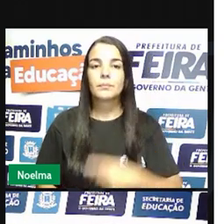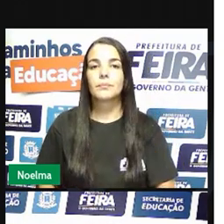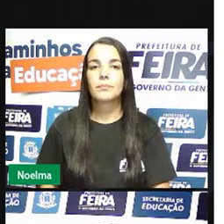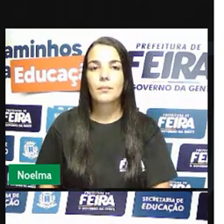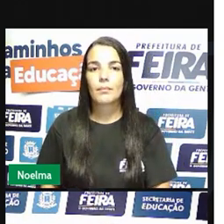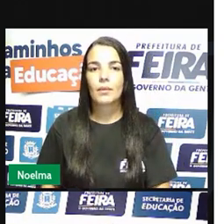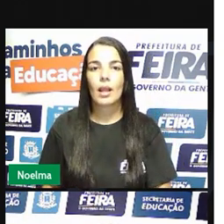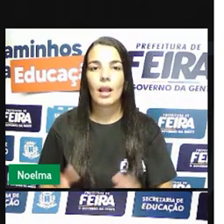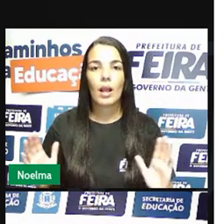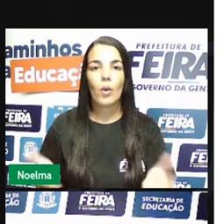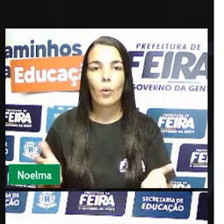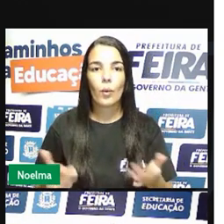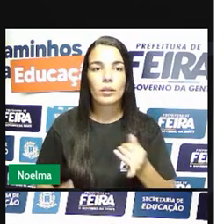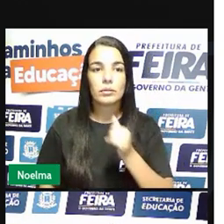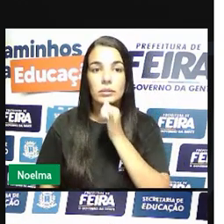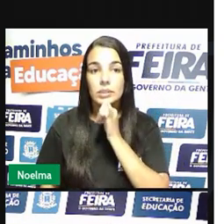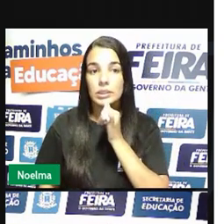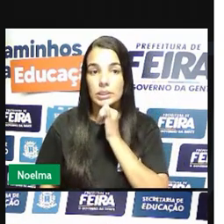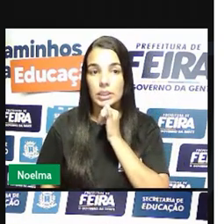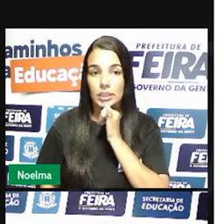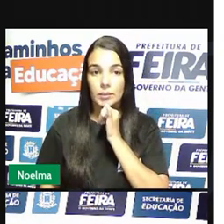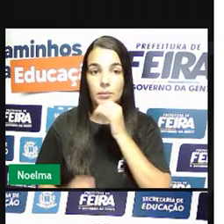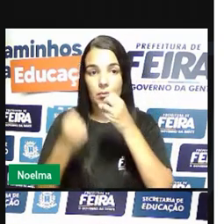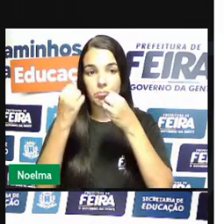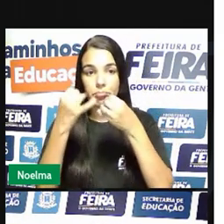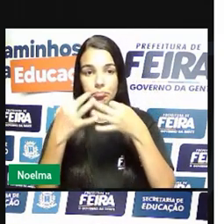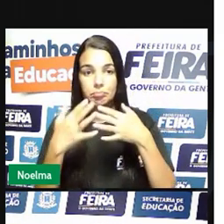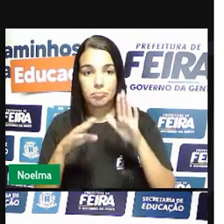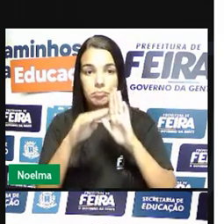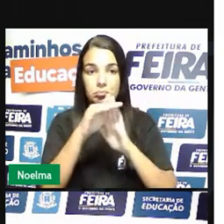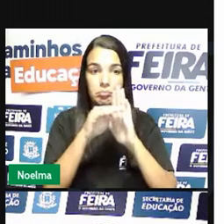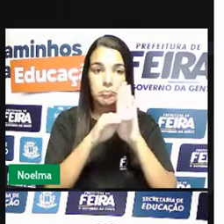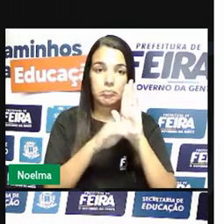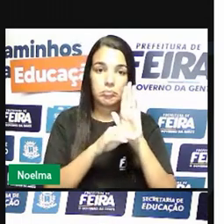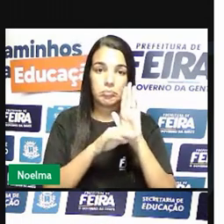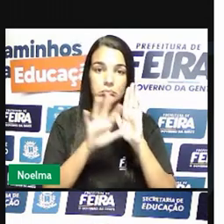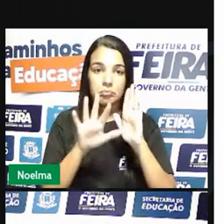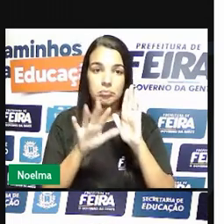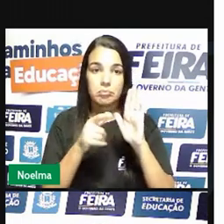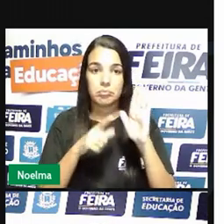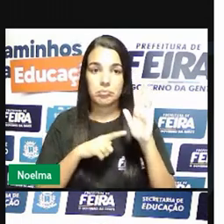E aí a gente tem um exemplo aí de desenvolvimento. Aqui, primeiro,